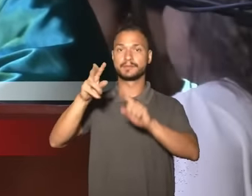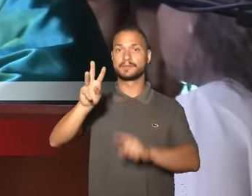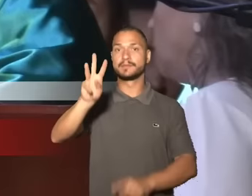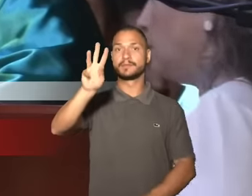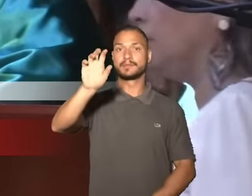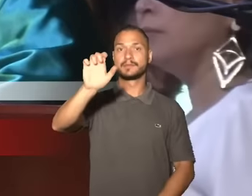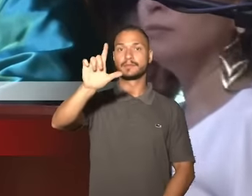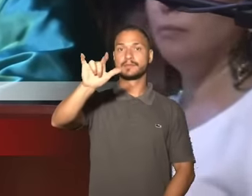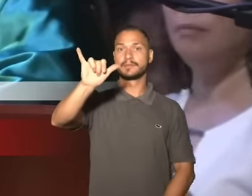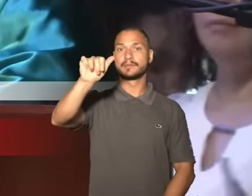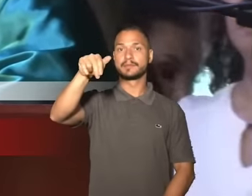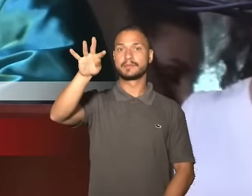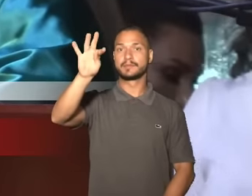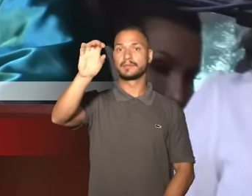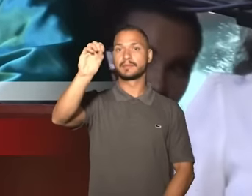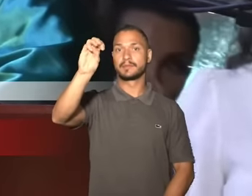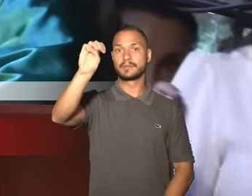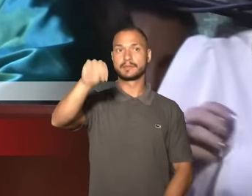Wellington Rodrigues.